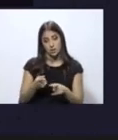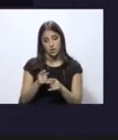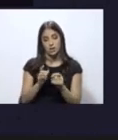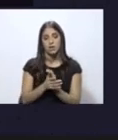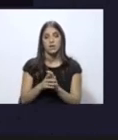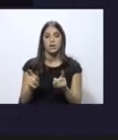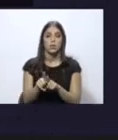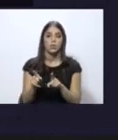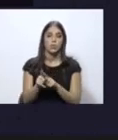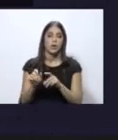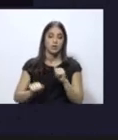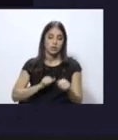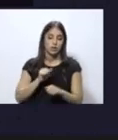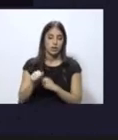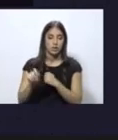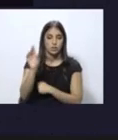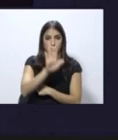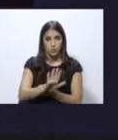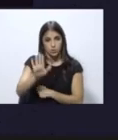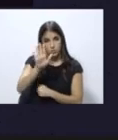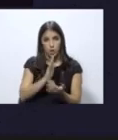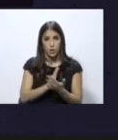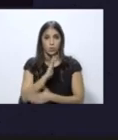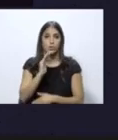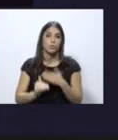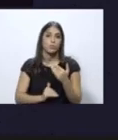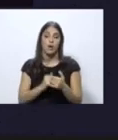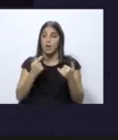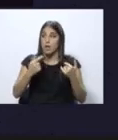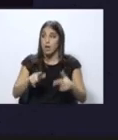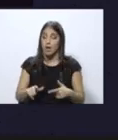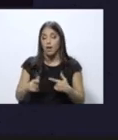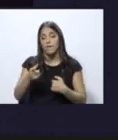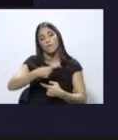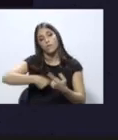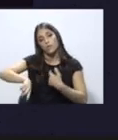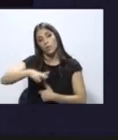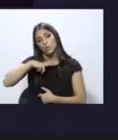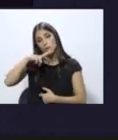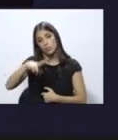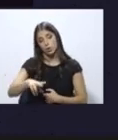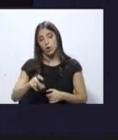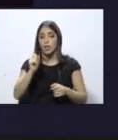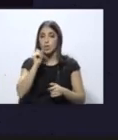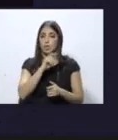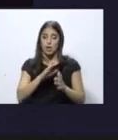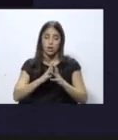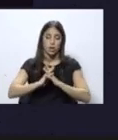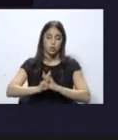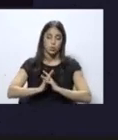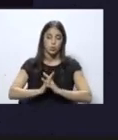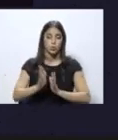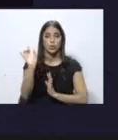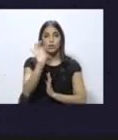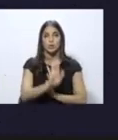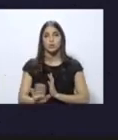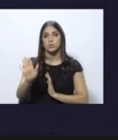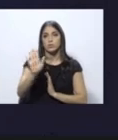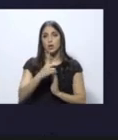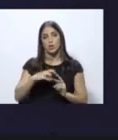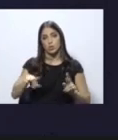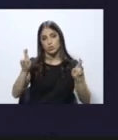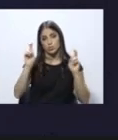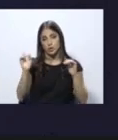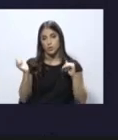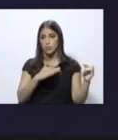que faz o ciclismo nacional. A volta a Portugal é que é onde se vê, onde se faz a hierarquia do ciclismo nacional. E oxalá o Futebol Clube